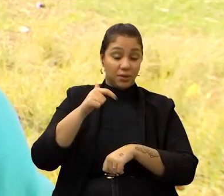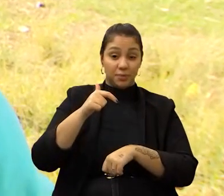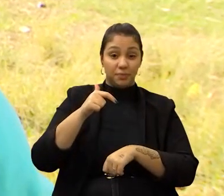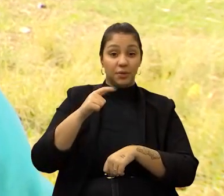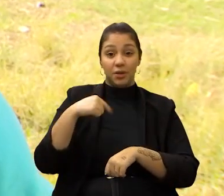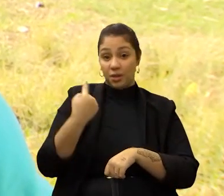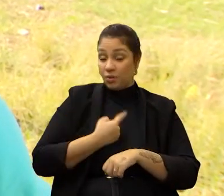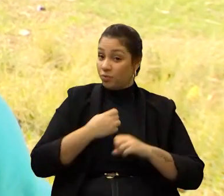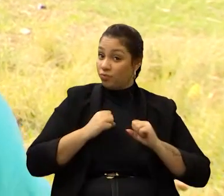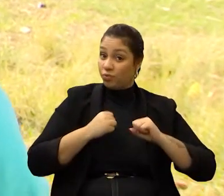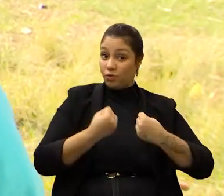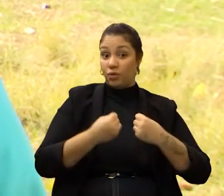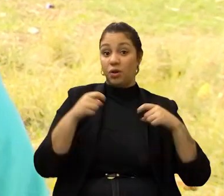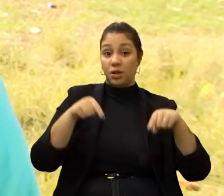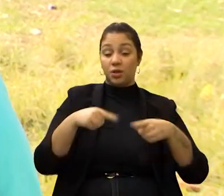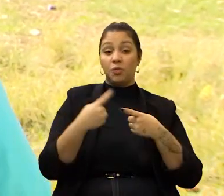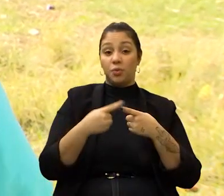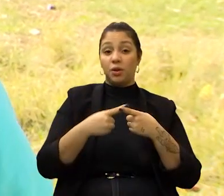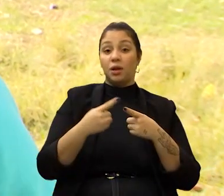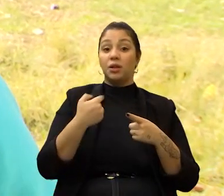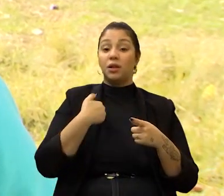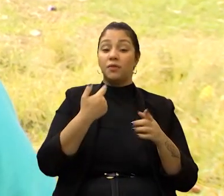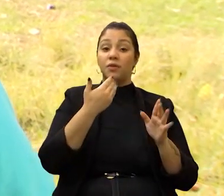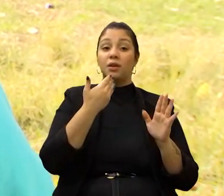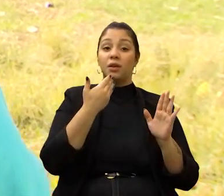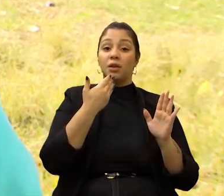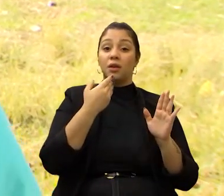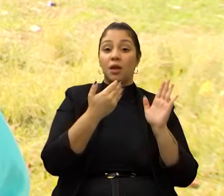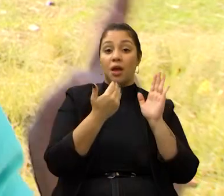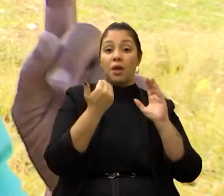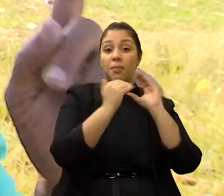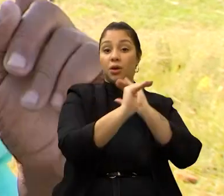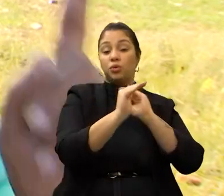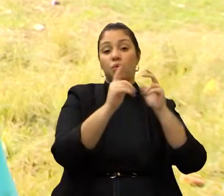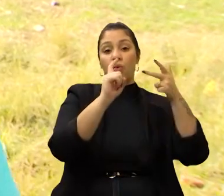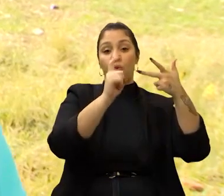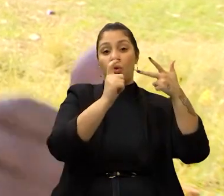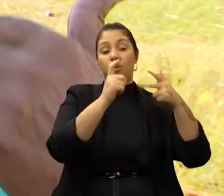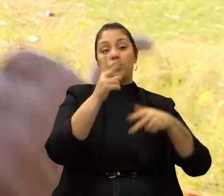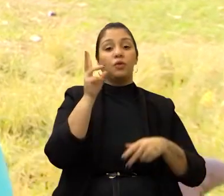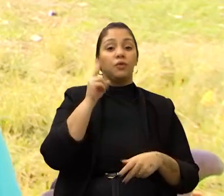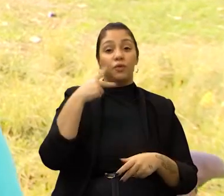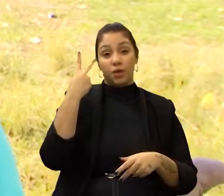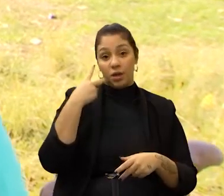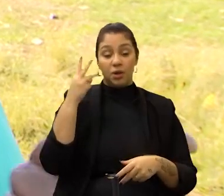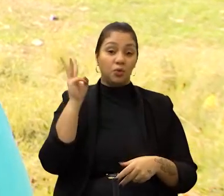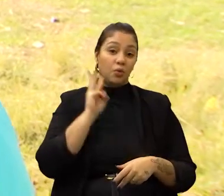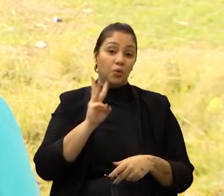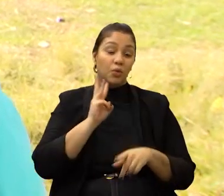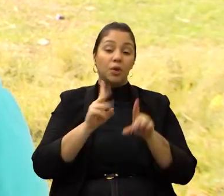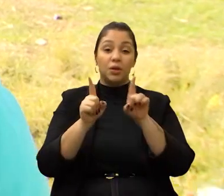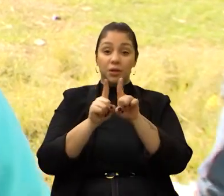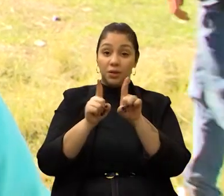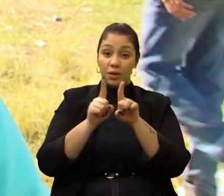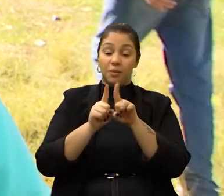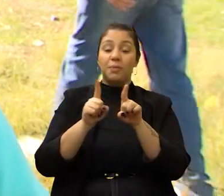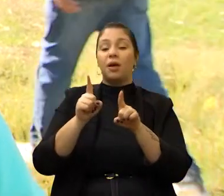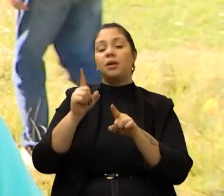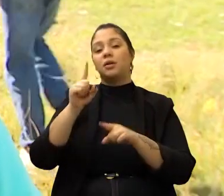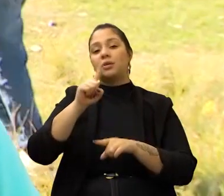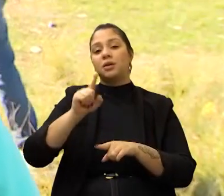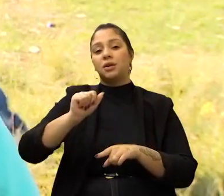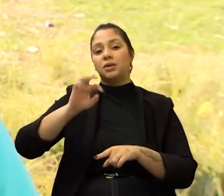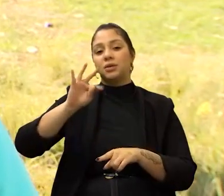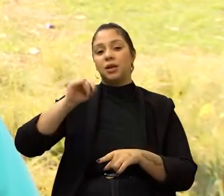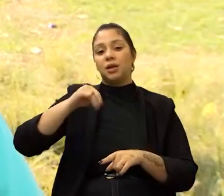primeira vez né que a gente tá trabalhando isso aí porque a indicação foi do vereador Cecílio com a